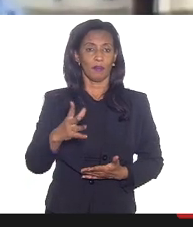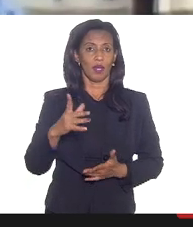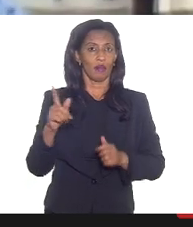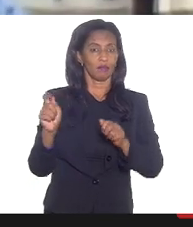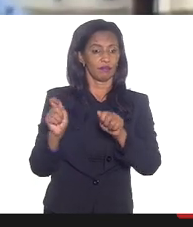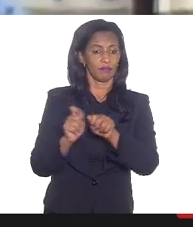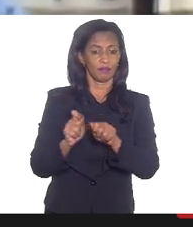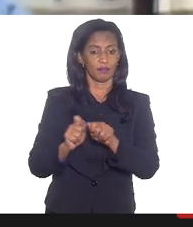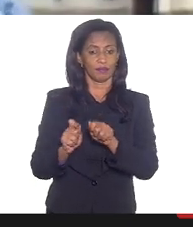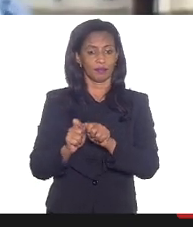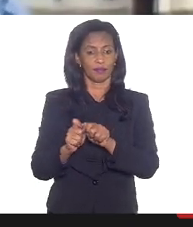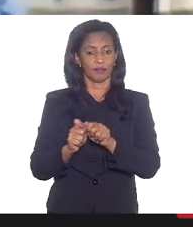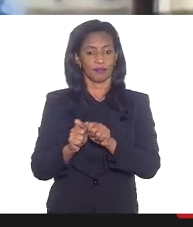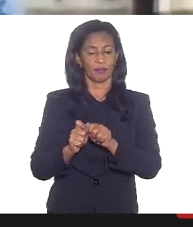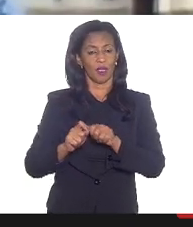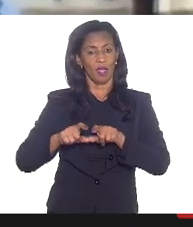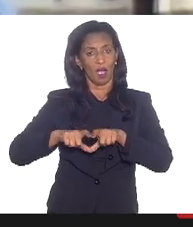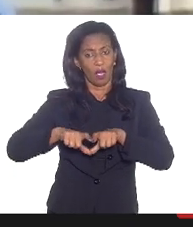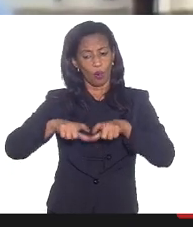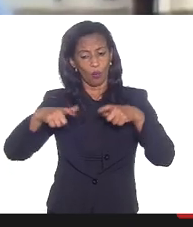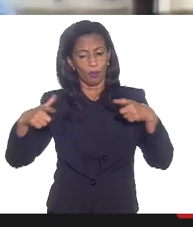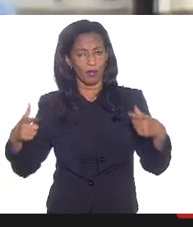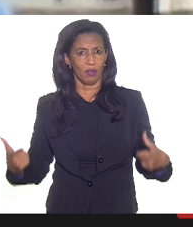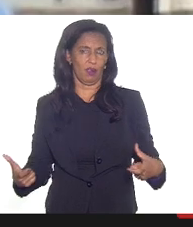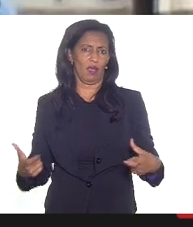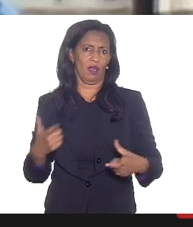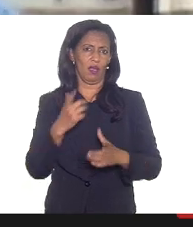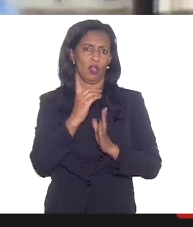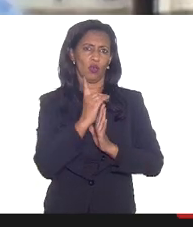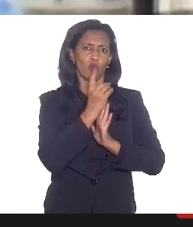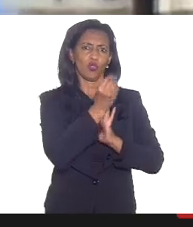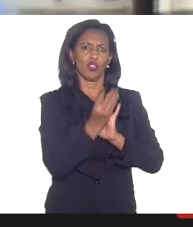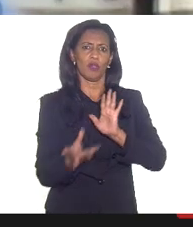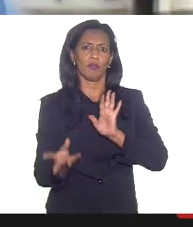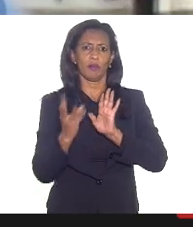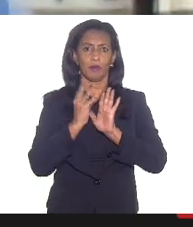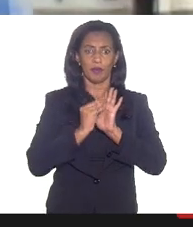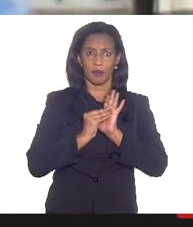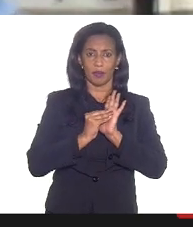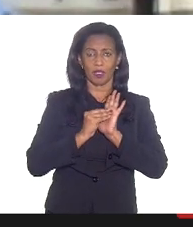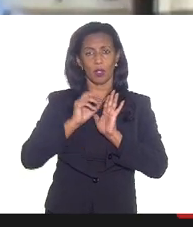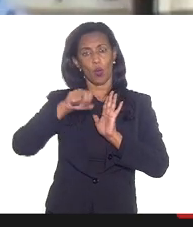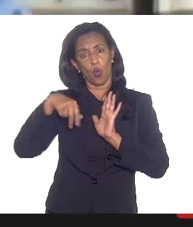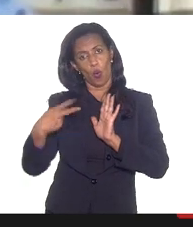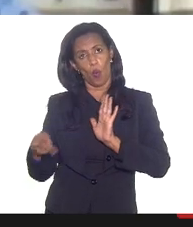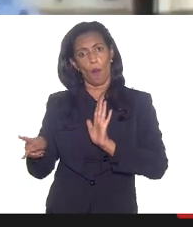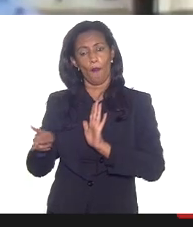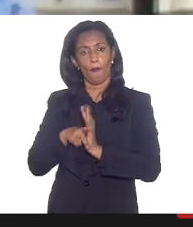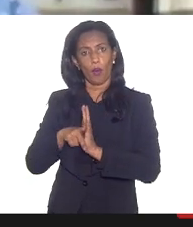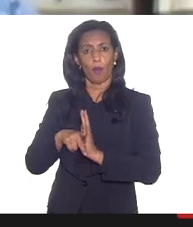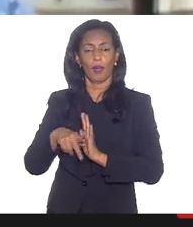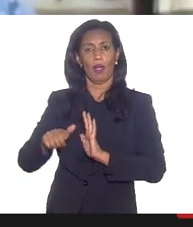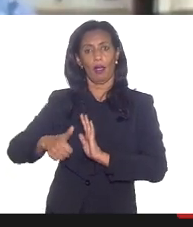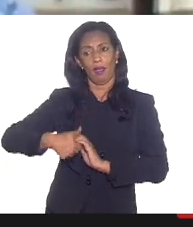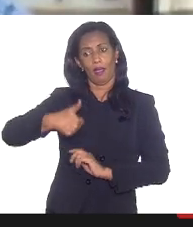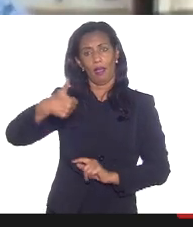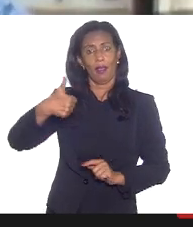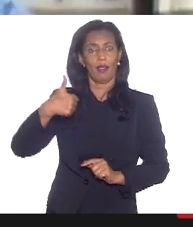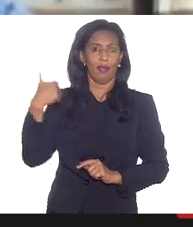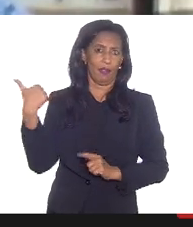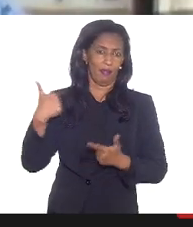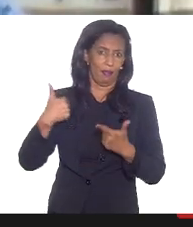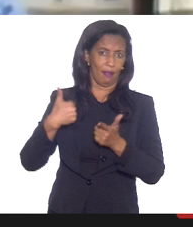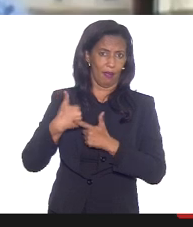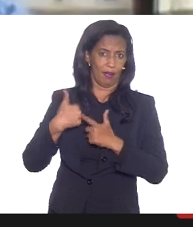solicitar alargamento do prazo para implementação ou a própria legalidade da lei